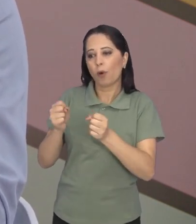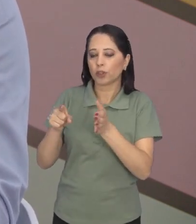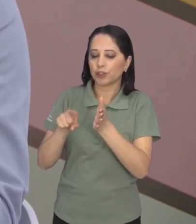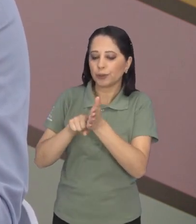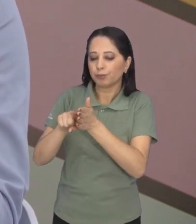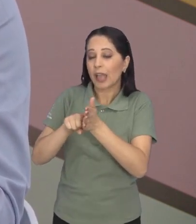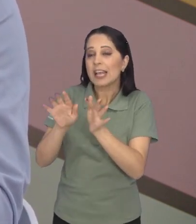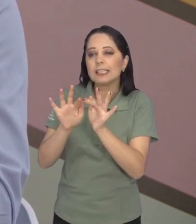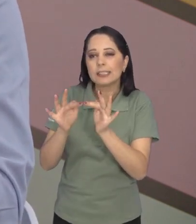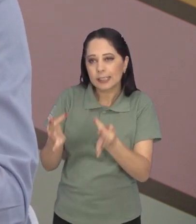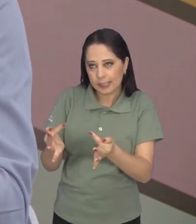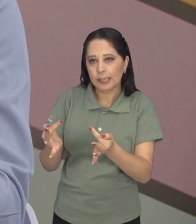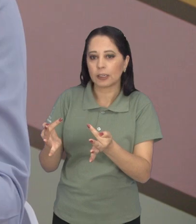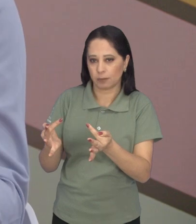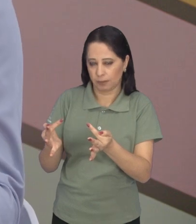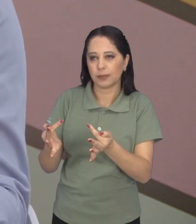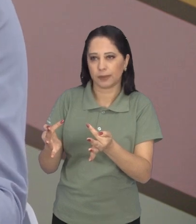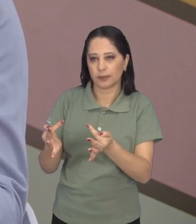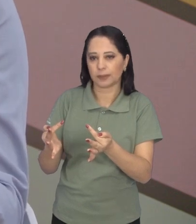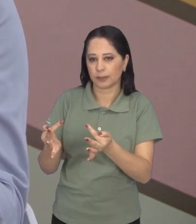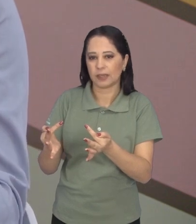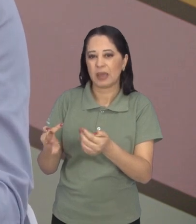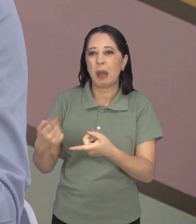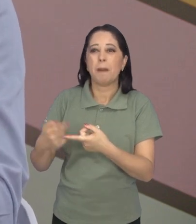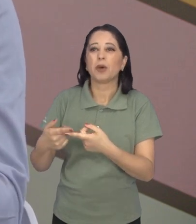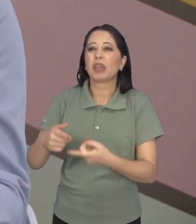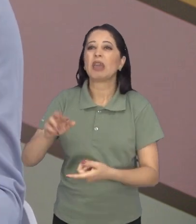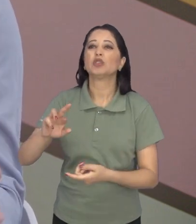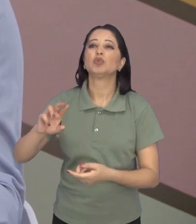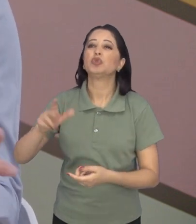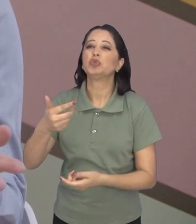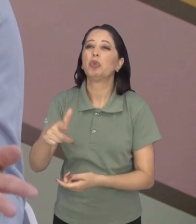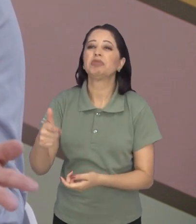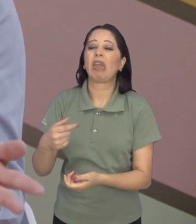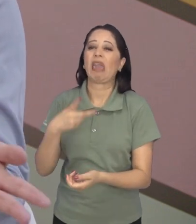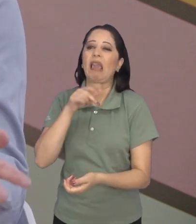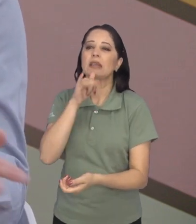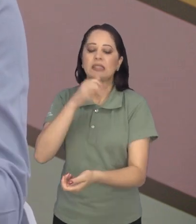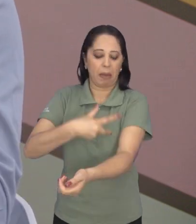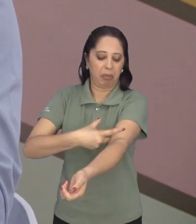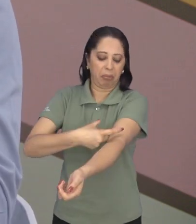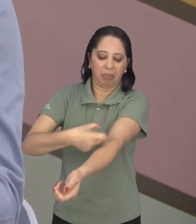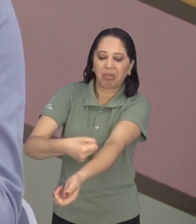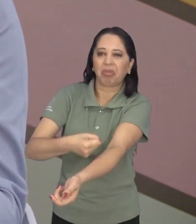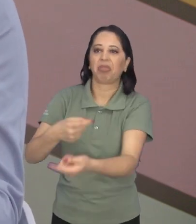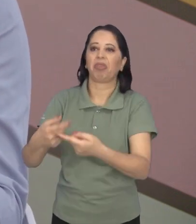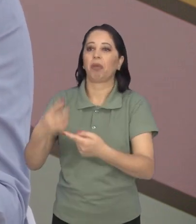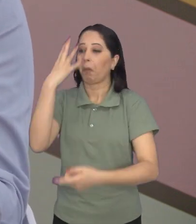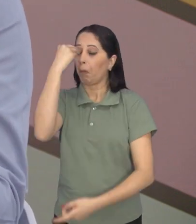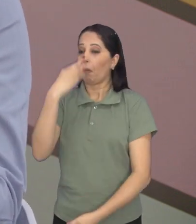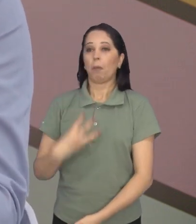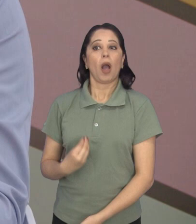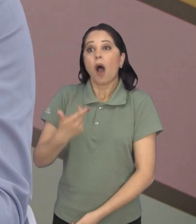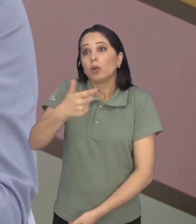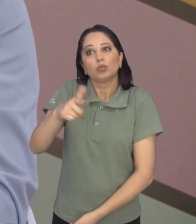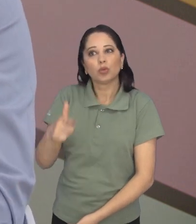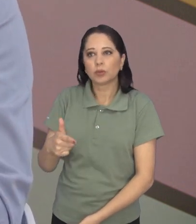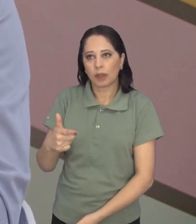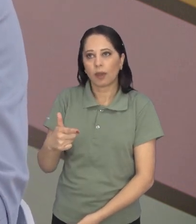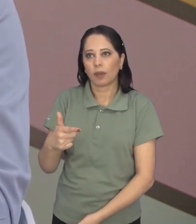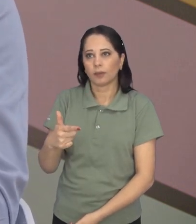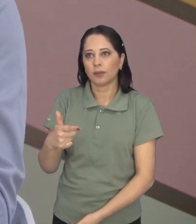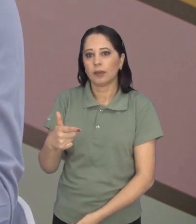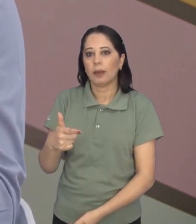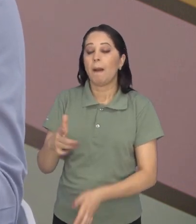que, de forma prática, não é eficaz. Ele não é feito como padrão porque não tem mudança de terapia para